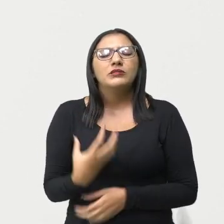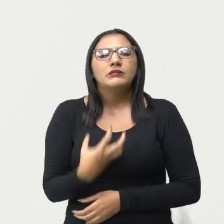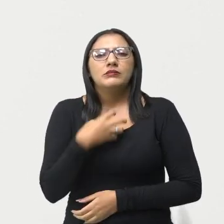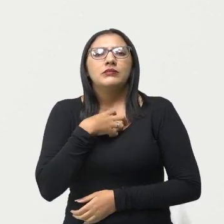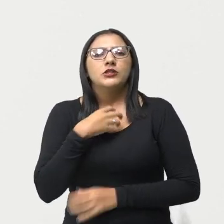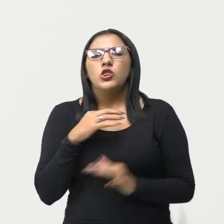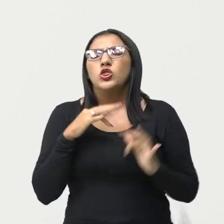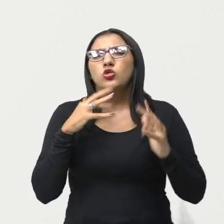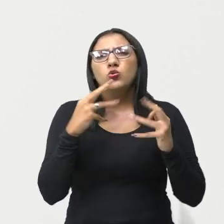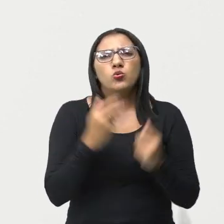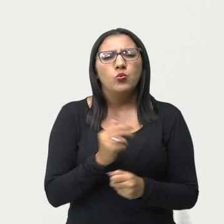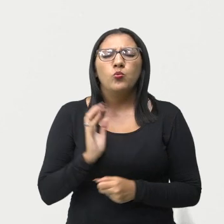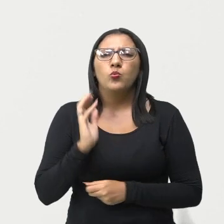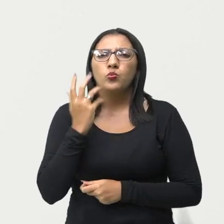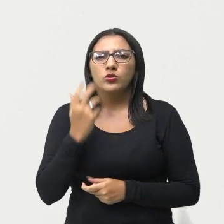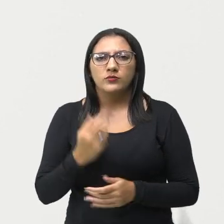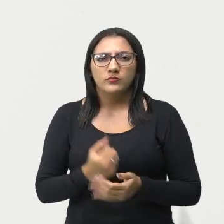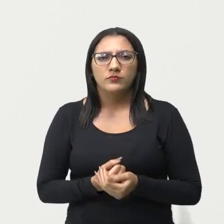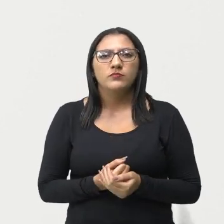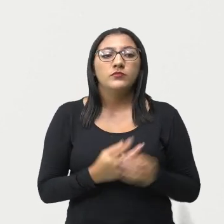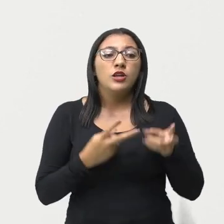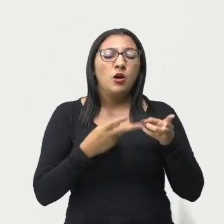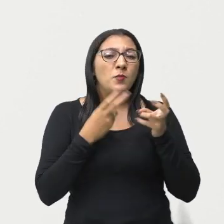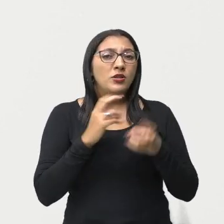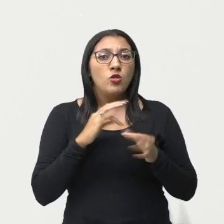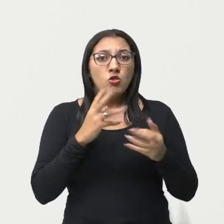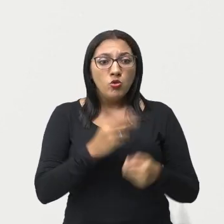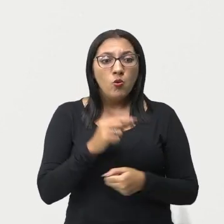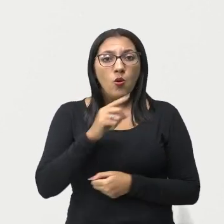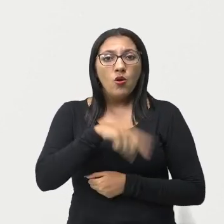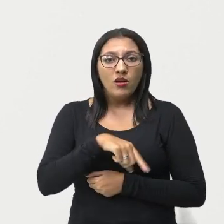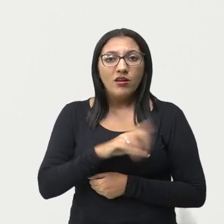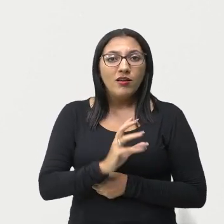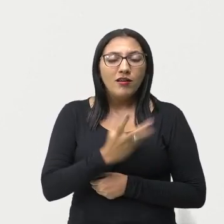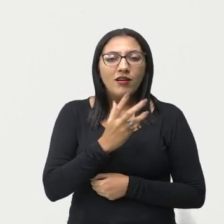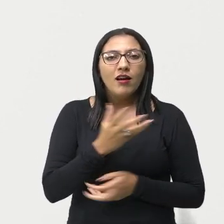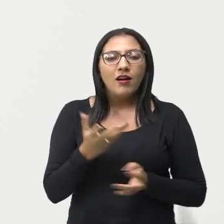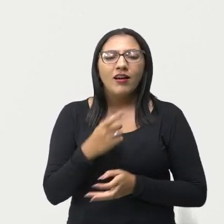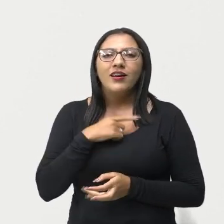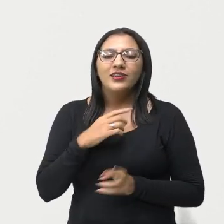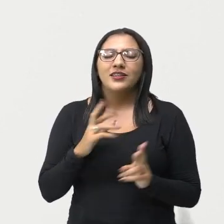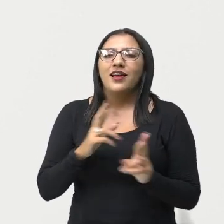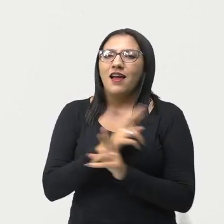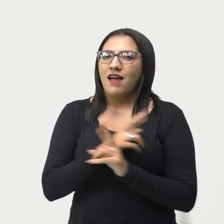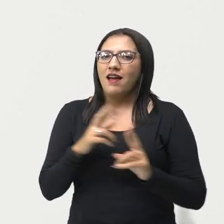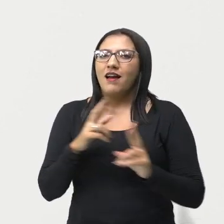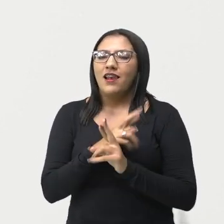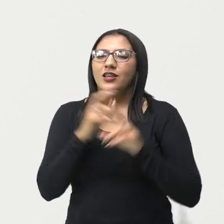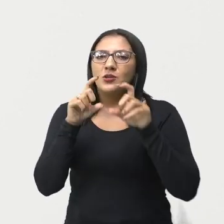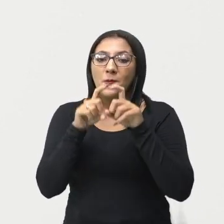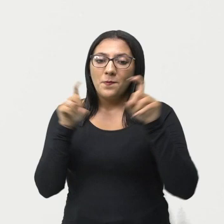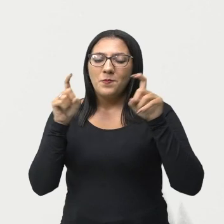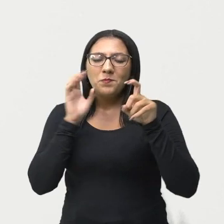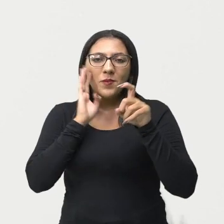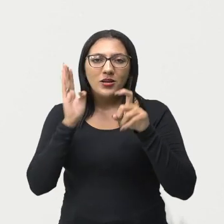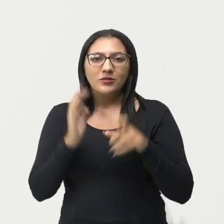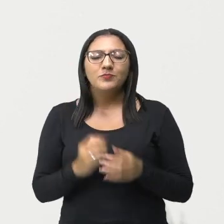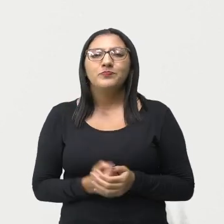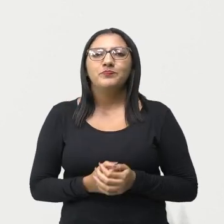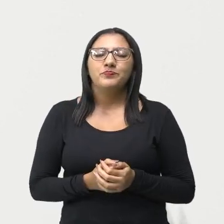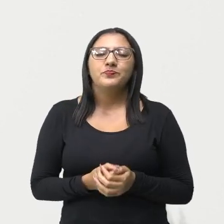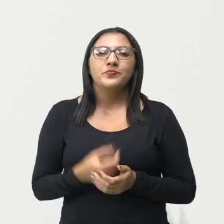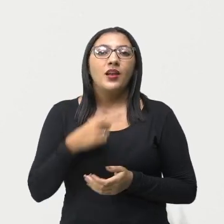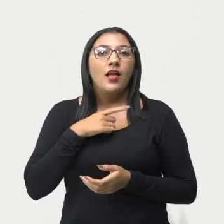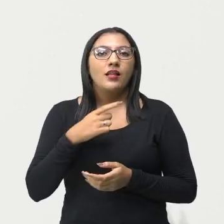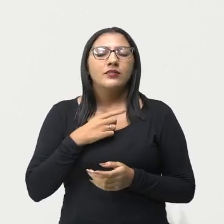situação que ele estava passando. E observem que tudo isso daqui está relacionado à informação principal. Então, traz alguns detalhes